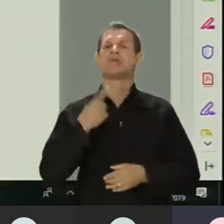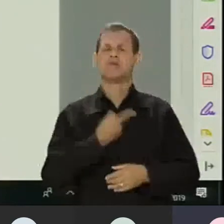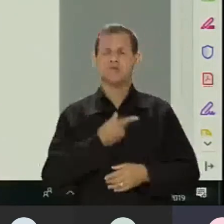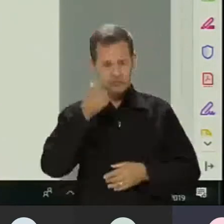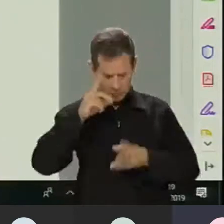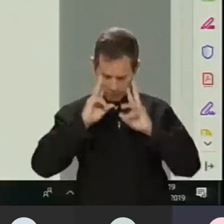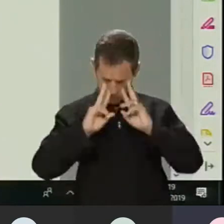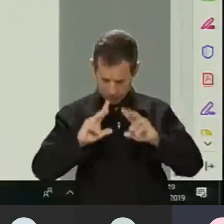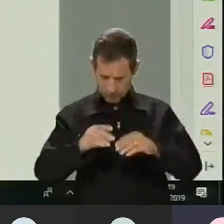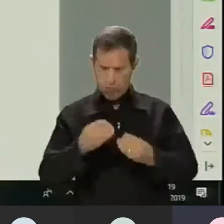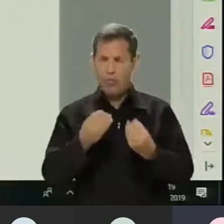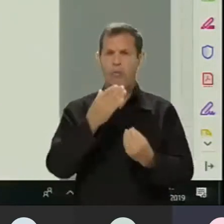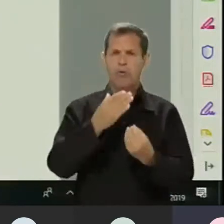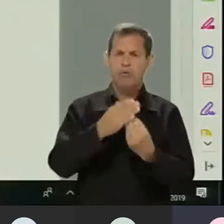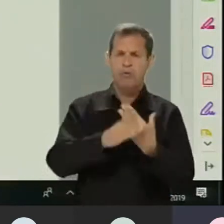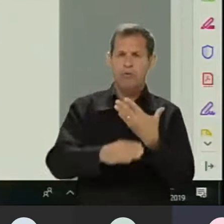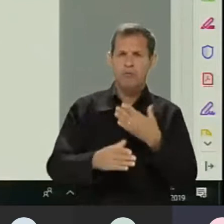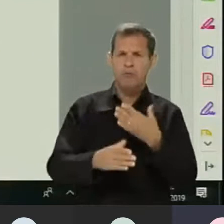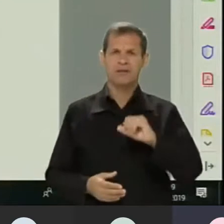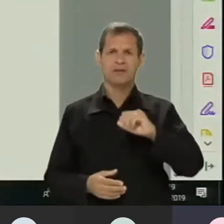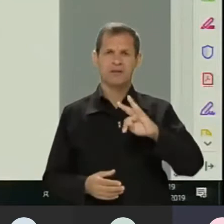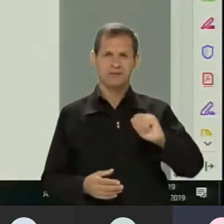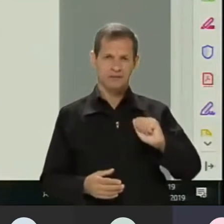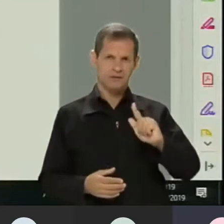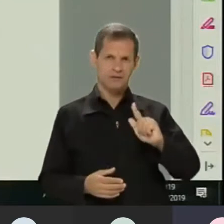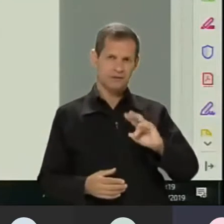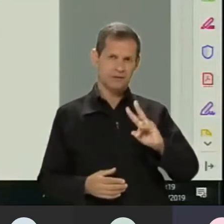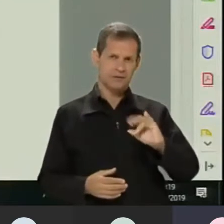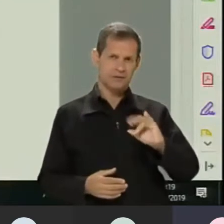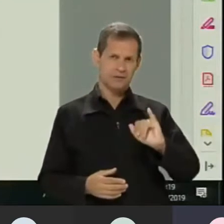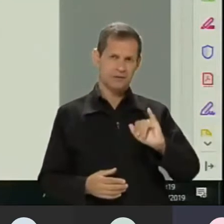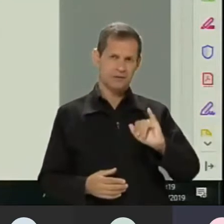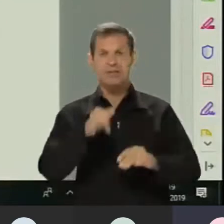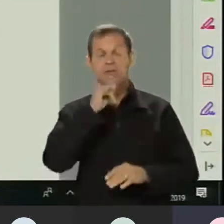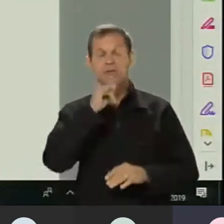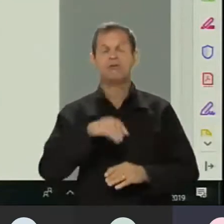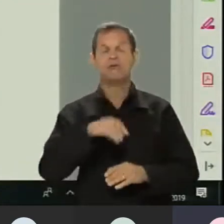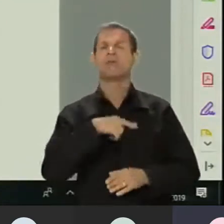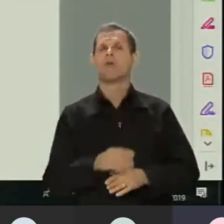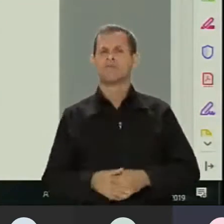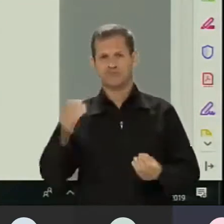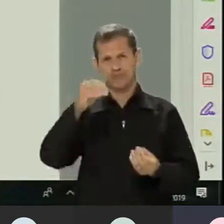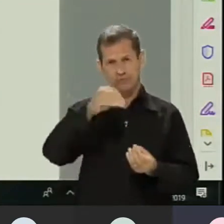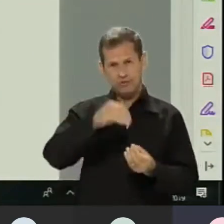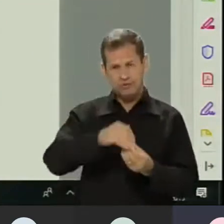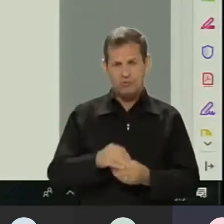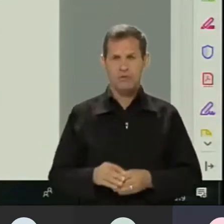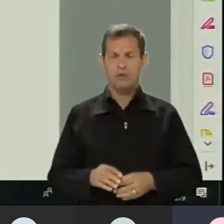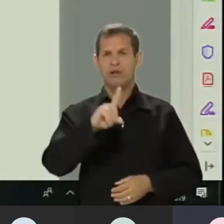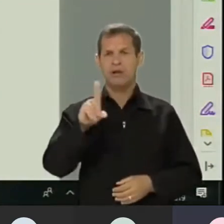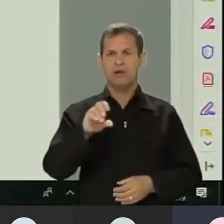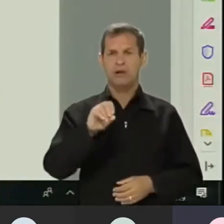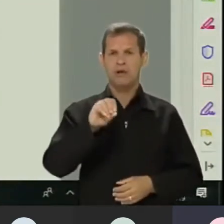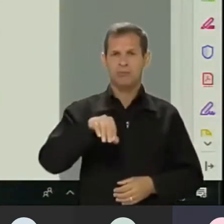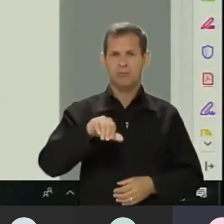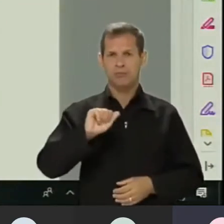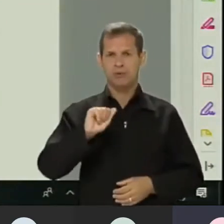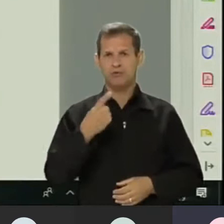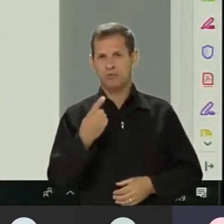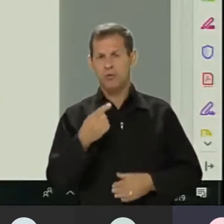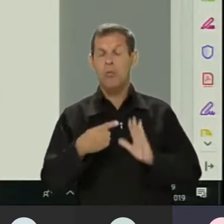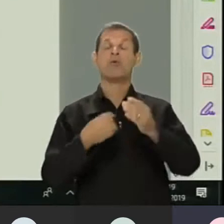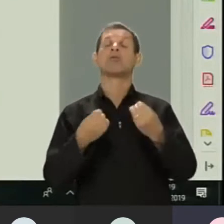aqui a gente consegue observar, né, da onde partiu a carta de Givone. Então, por exemplo, a gente tem esse resumo para a zona 1, então ele vai mostrar